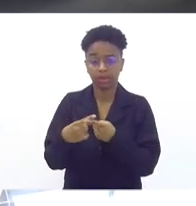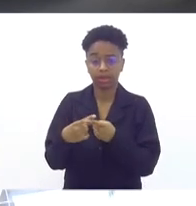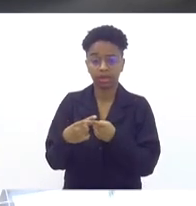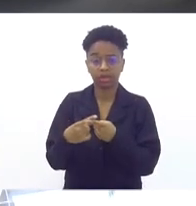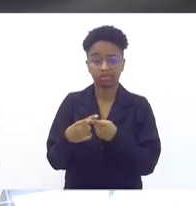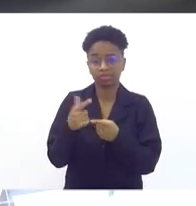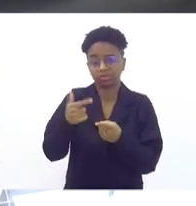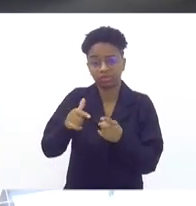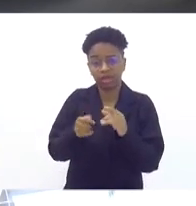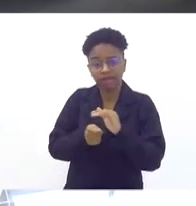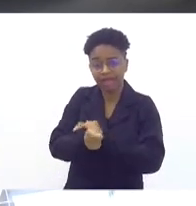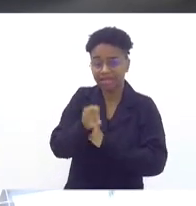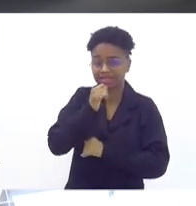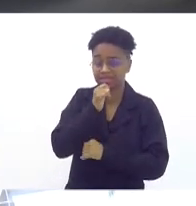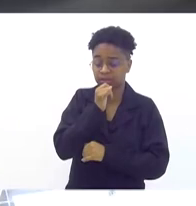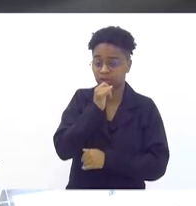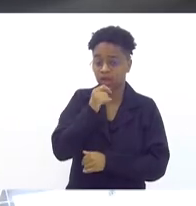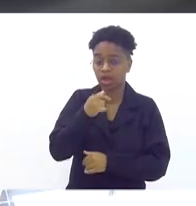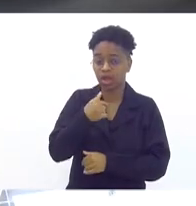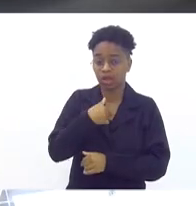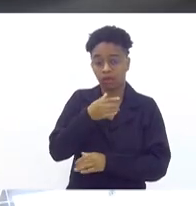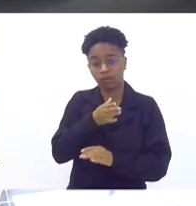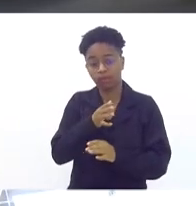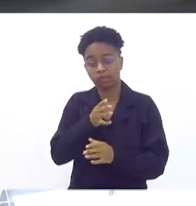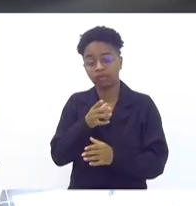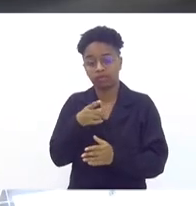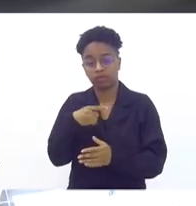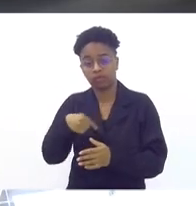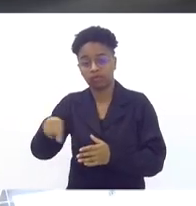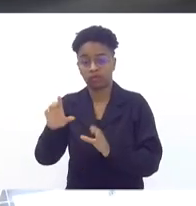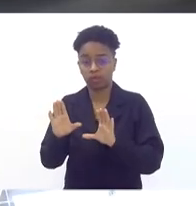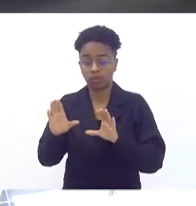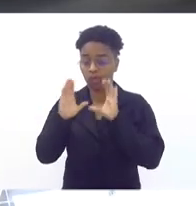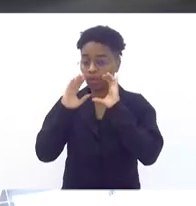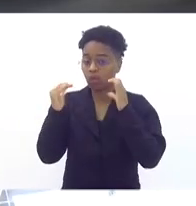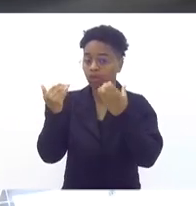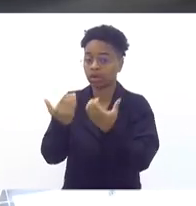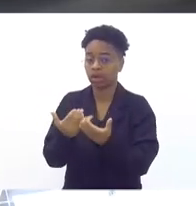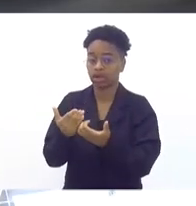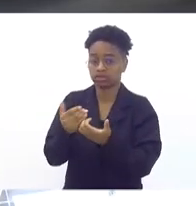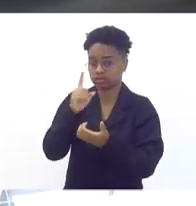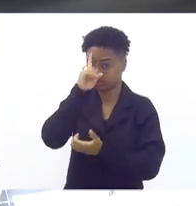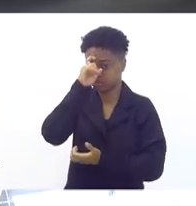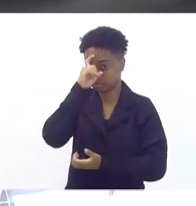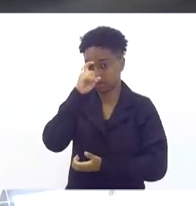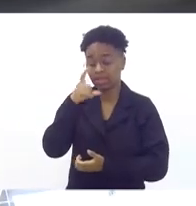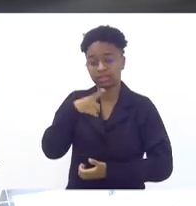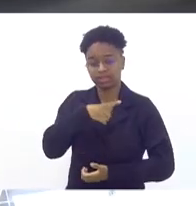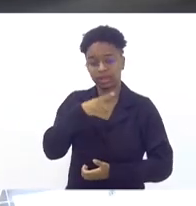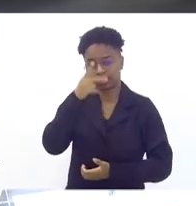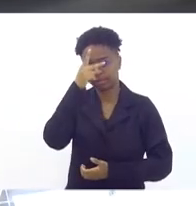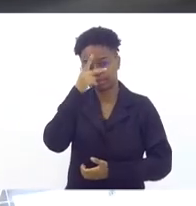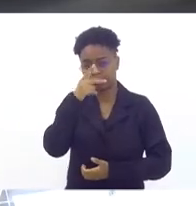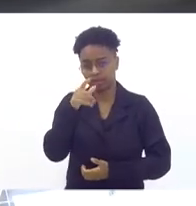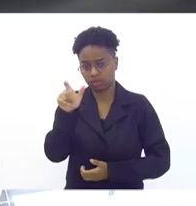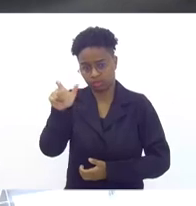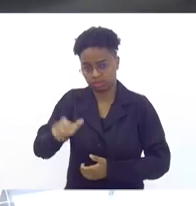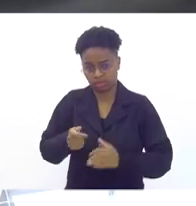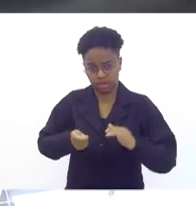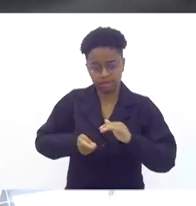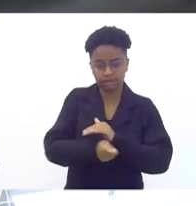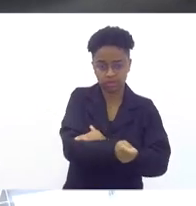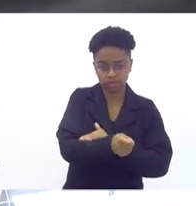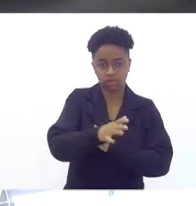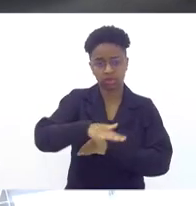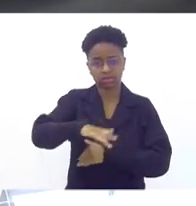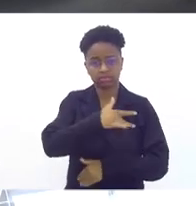eu vejo isso por exemplo no ramo de hospitais que recentemente no Congresso médico em que um grande investidor da área de saúde do Brasil até estado do